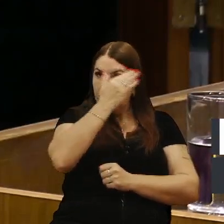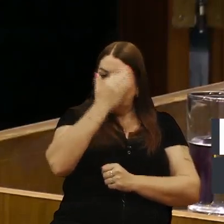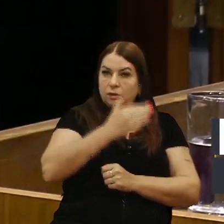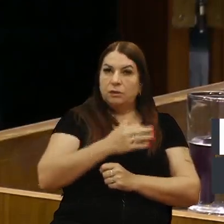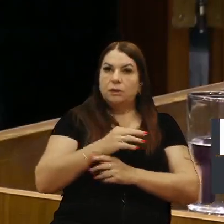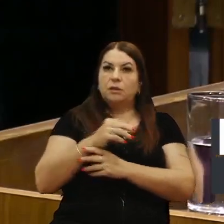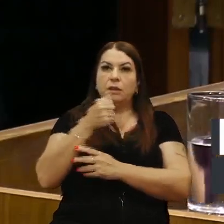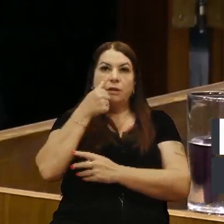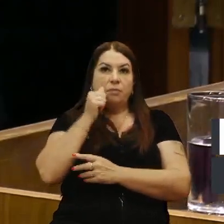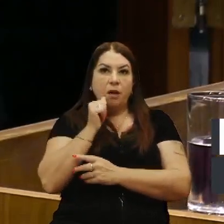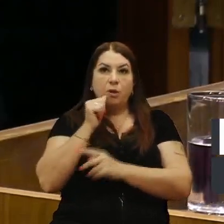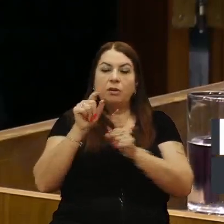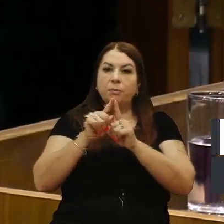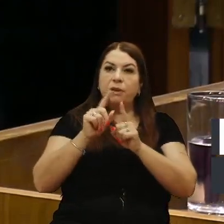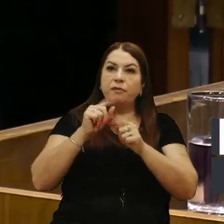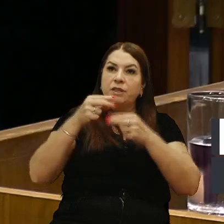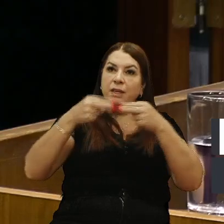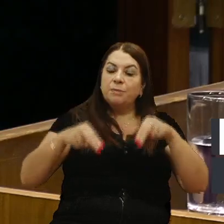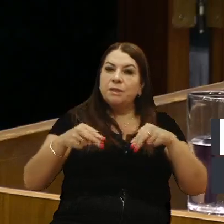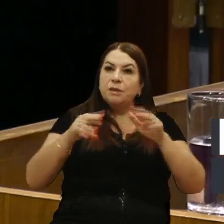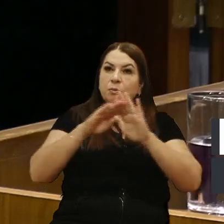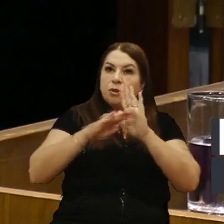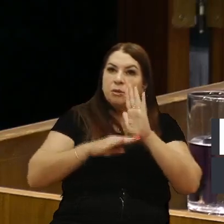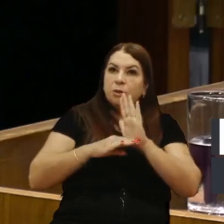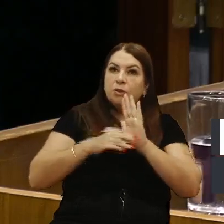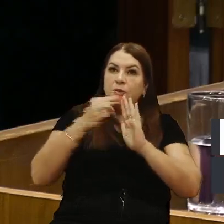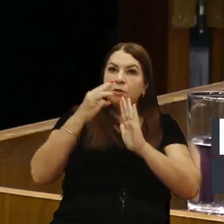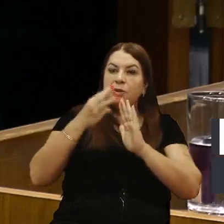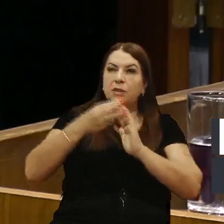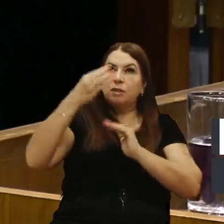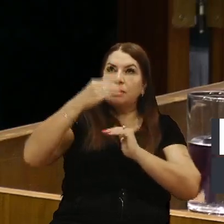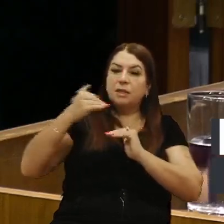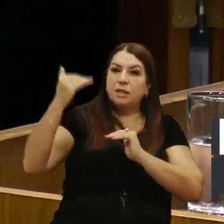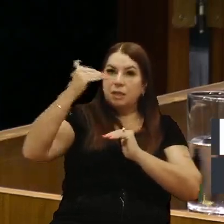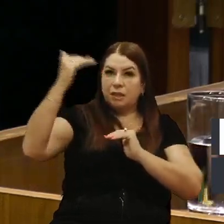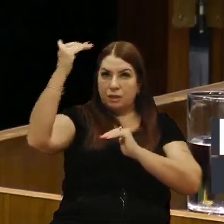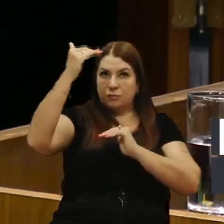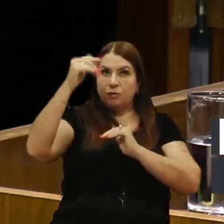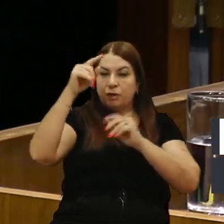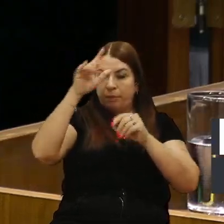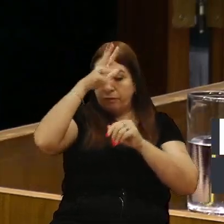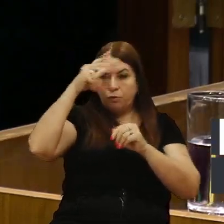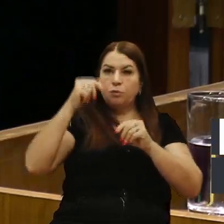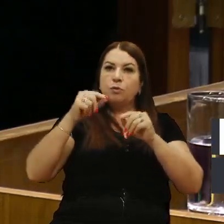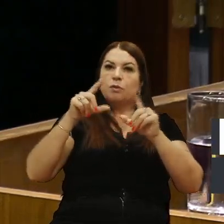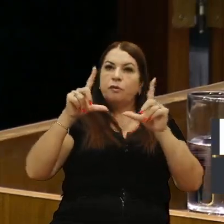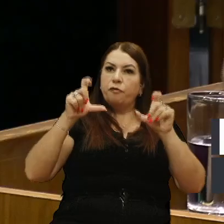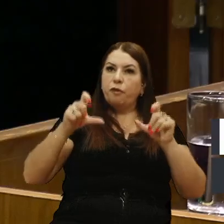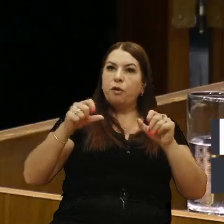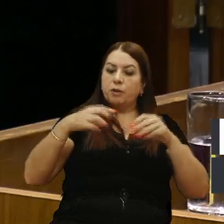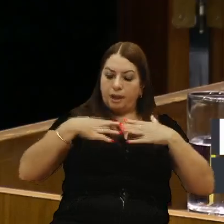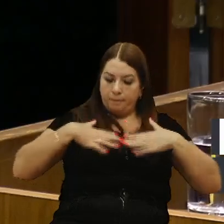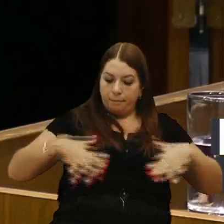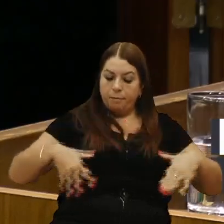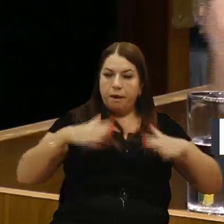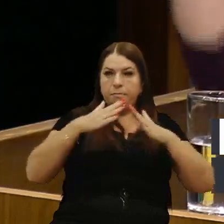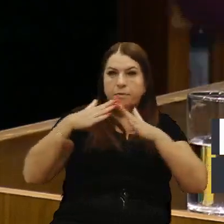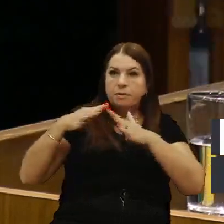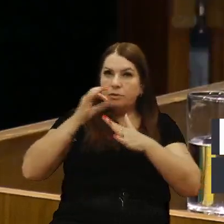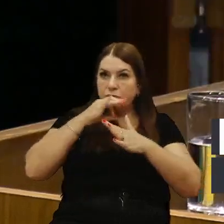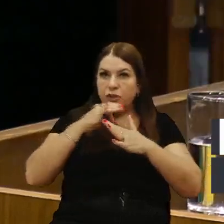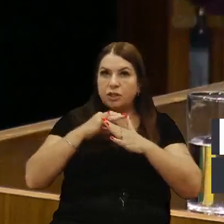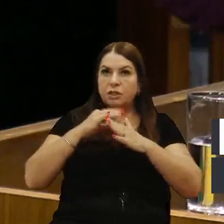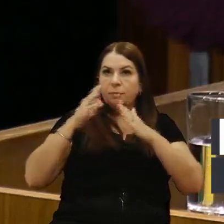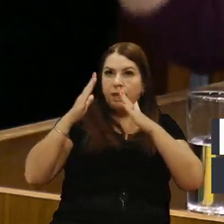Paula, fizeram um lançamento desse programa. Lá no 3º andar, tem as fotos, fizeram camiseta, Habita Caxias, teve